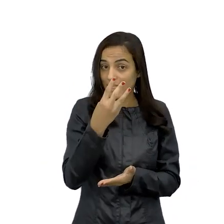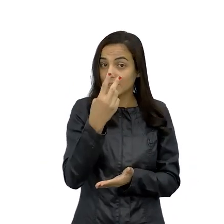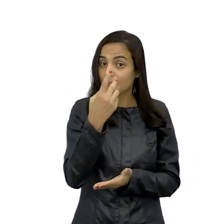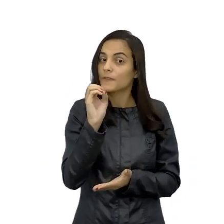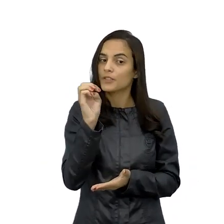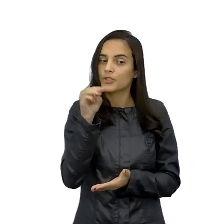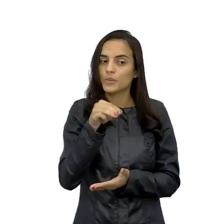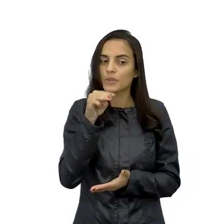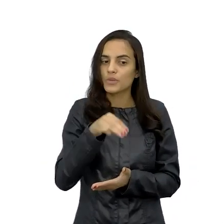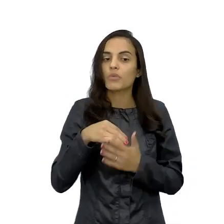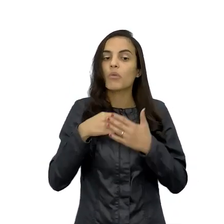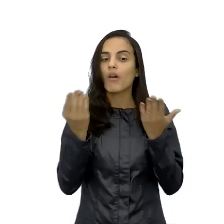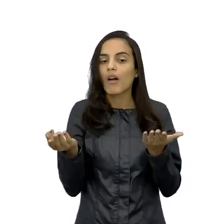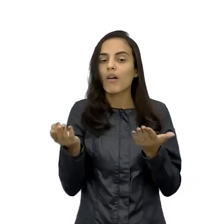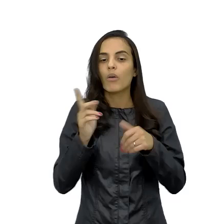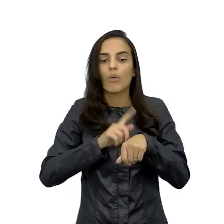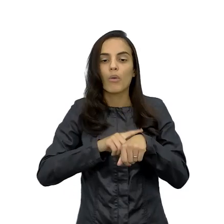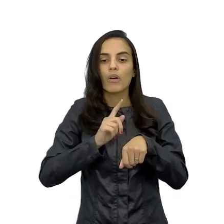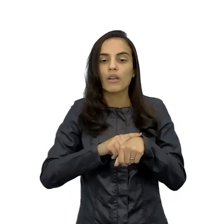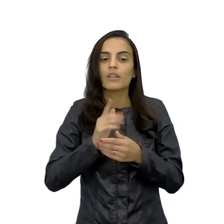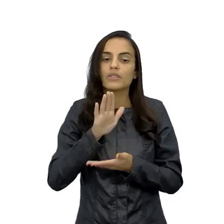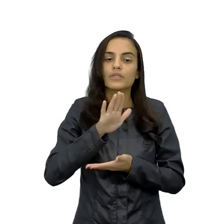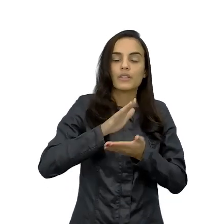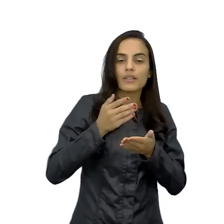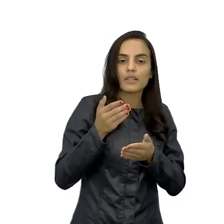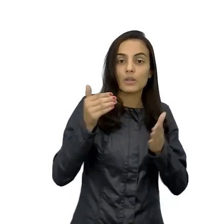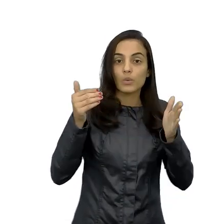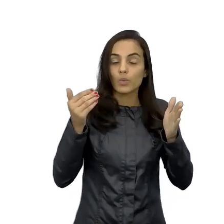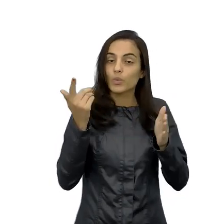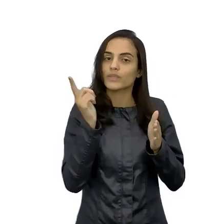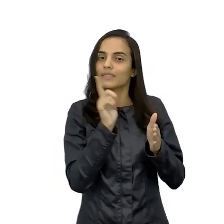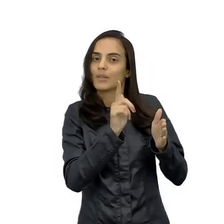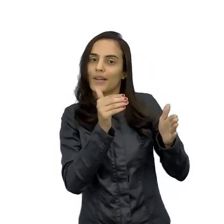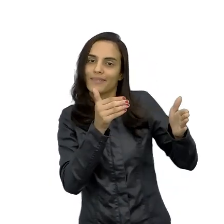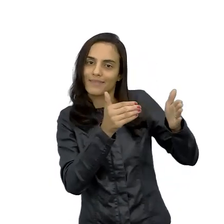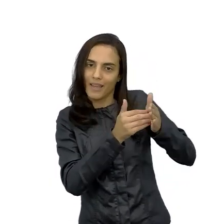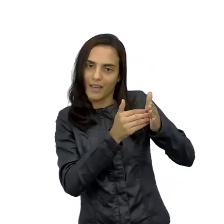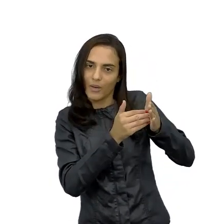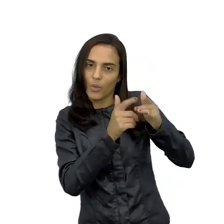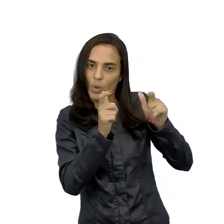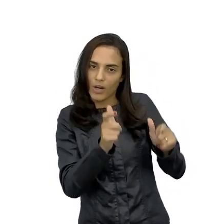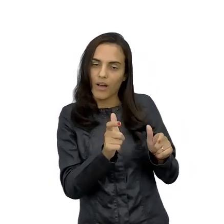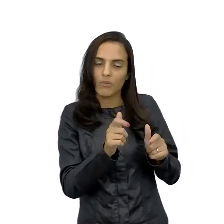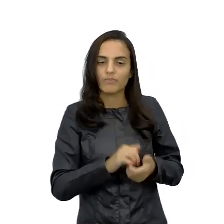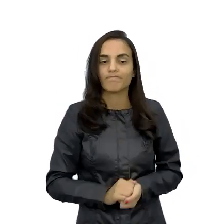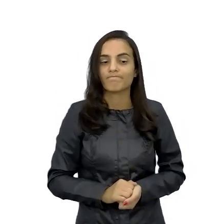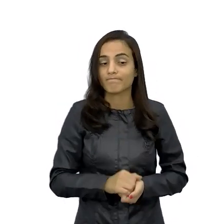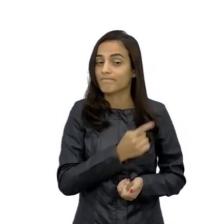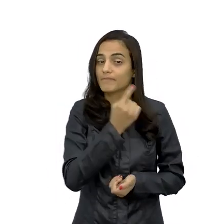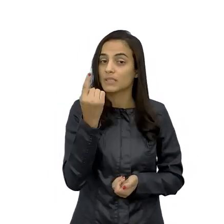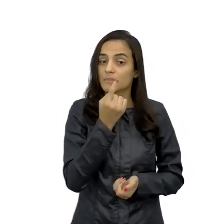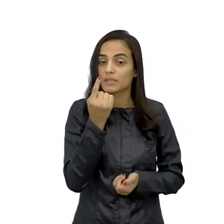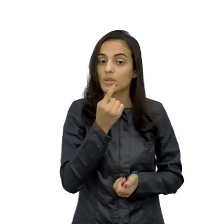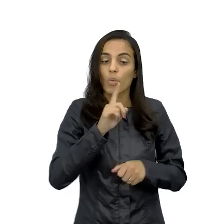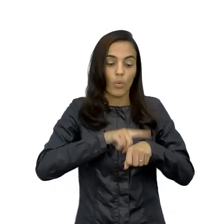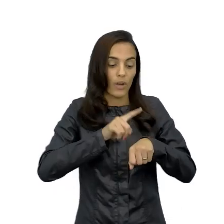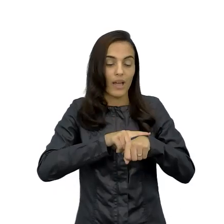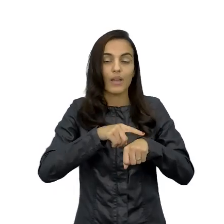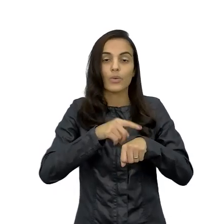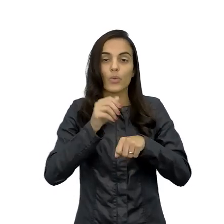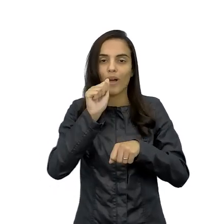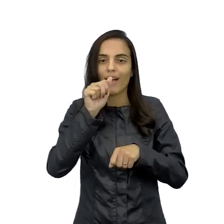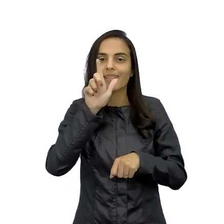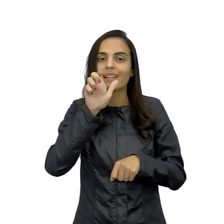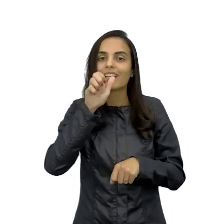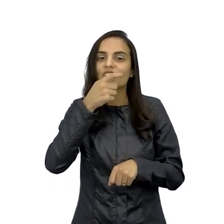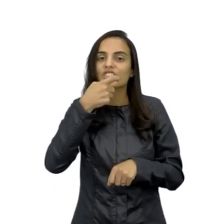20 minutos, em qual horário Alexandre chegou ao destino. Bom, primeira coisa qual é o horário que o Alexandre saiu?